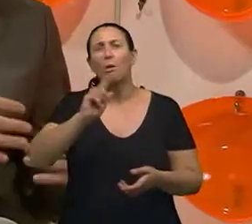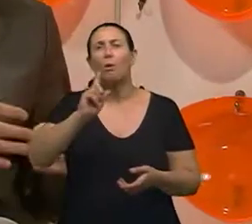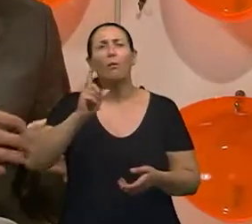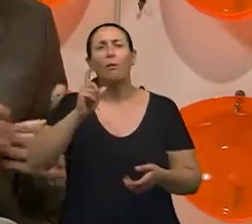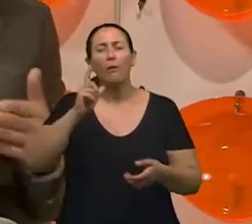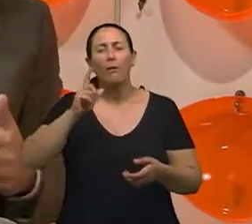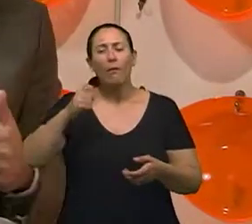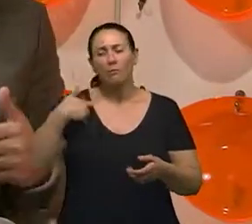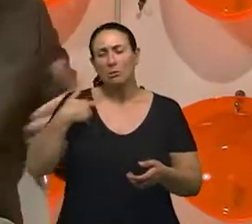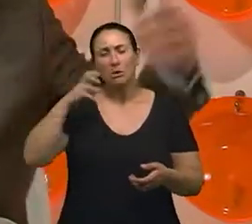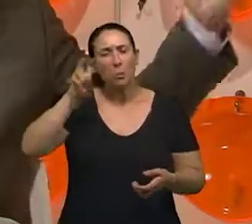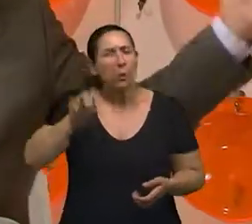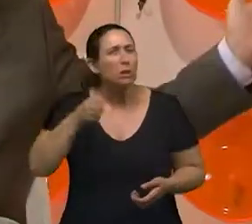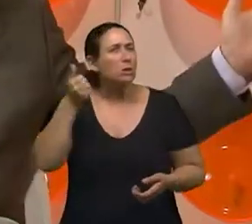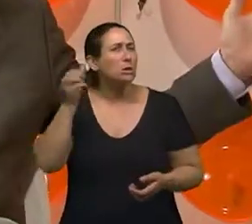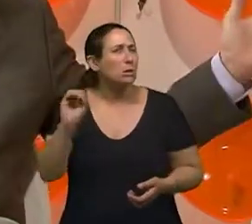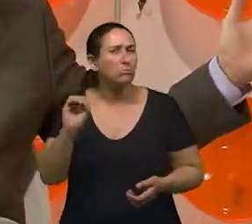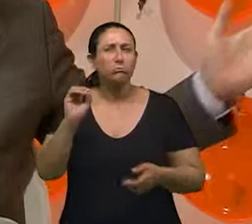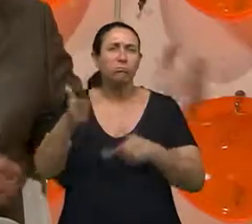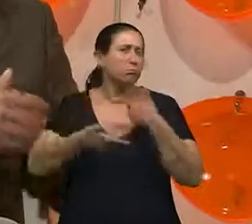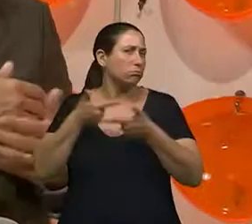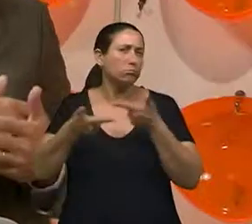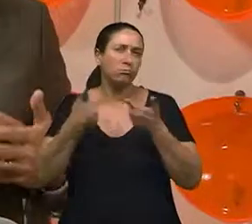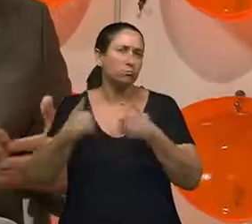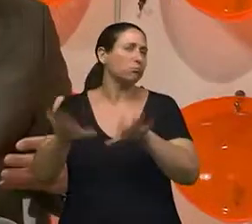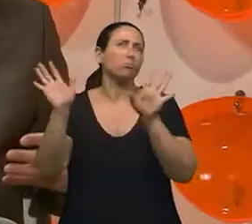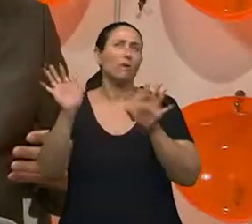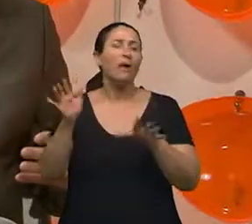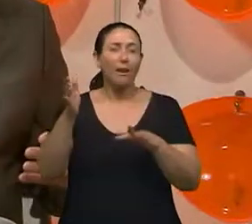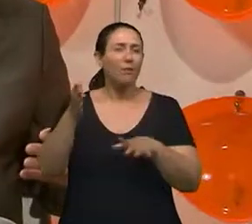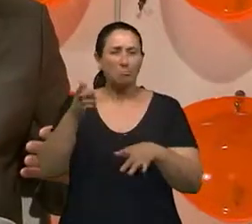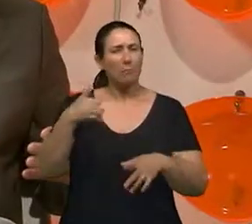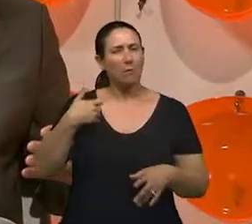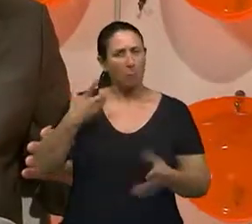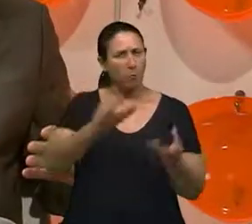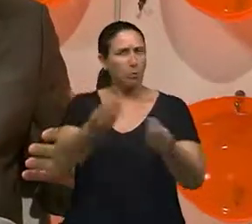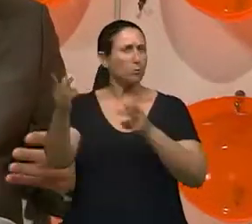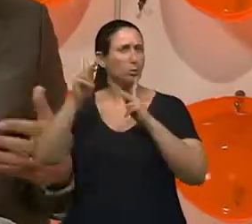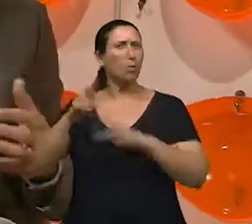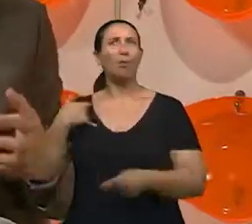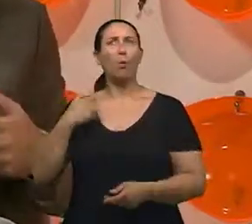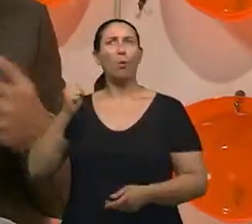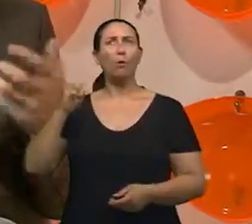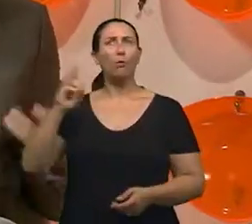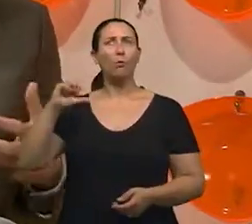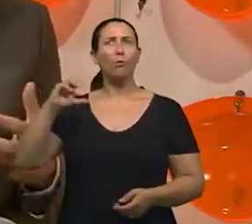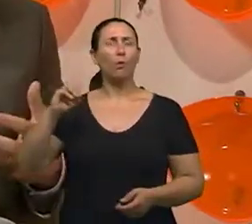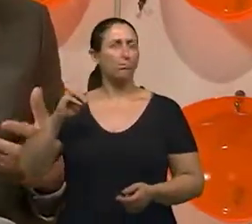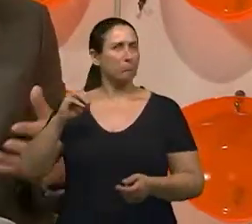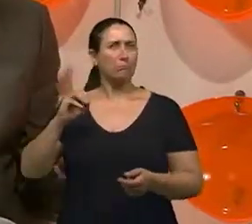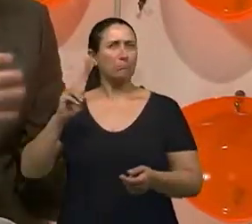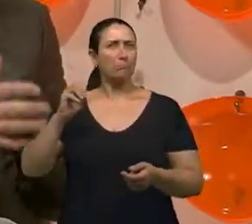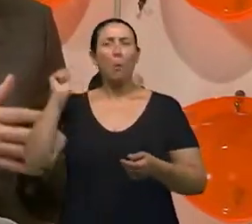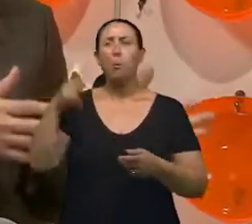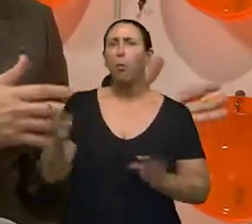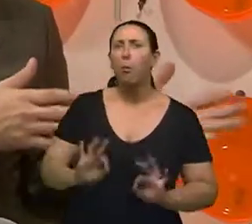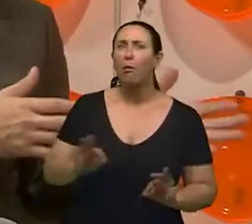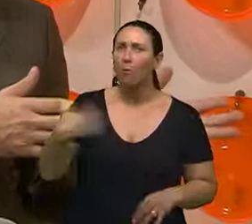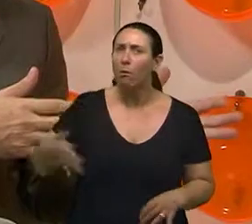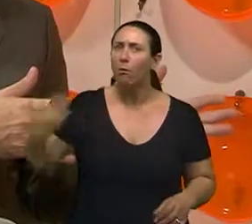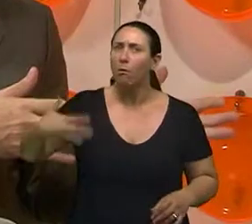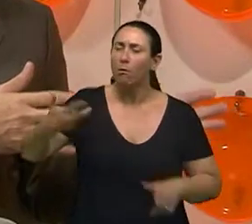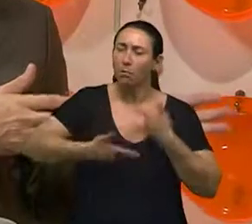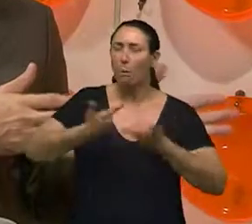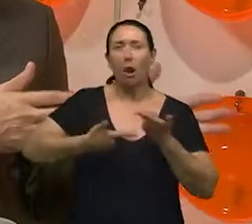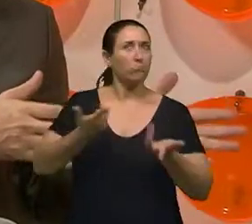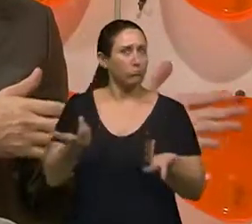com 50 anos, com 60 anos, como não, claro há décadas não. passadas, você vai trabalhar até os seus 80, 90 exatamente. Anos. Então, a tua atividade, que pode estar